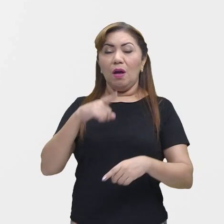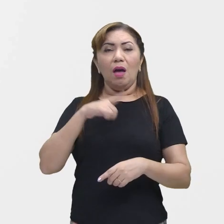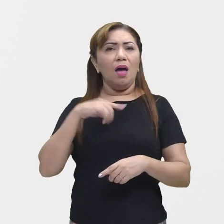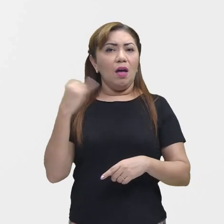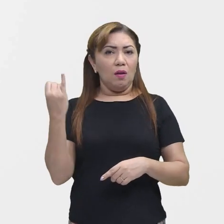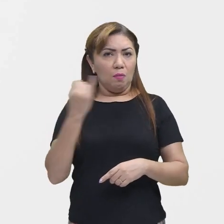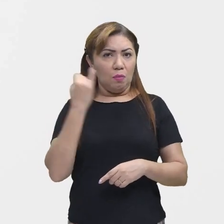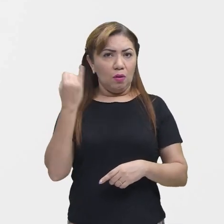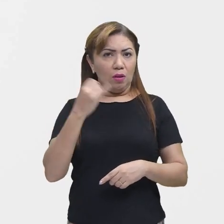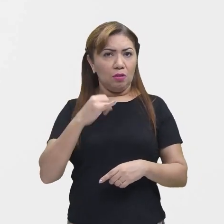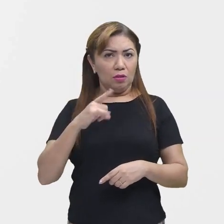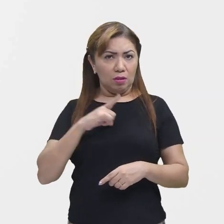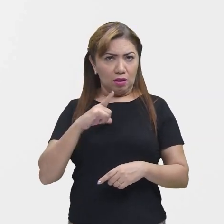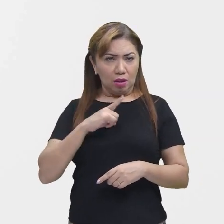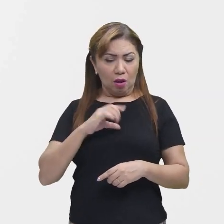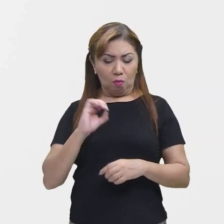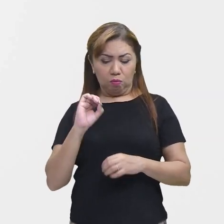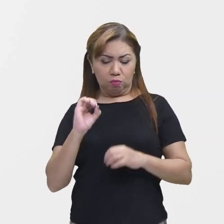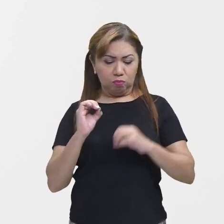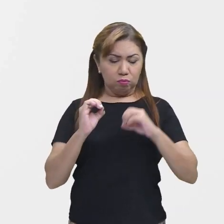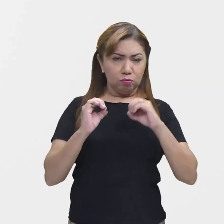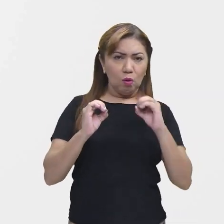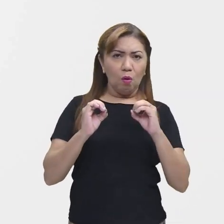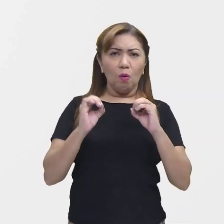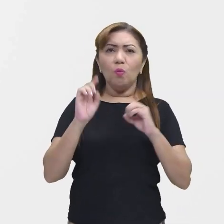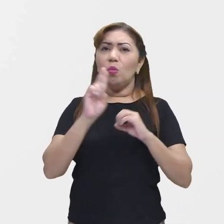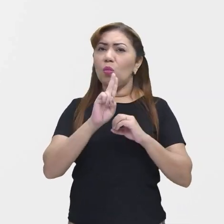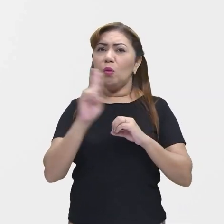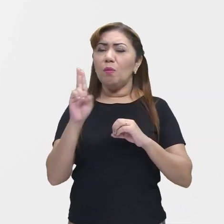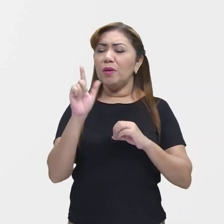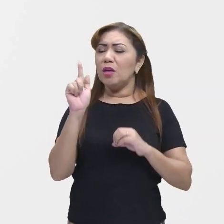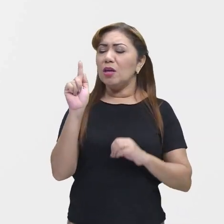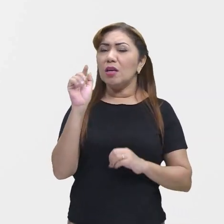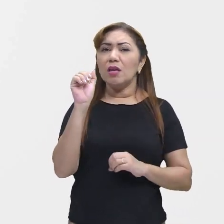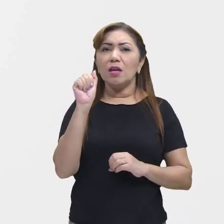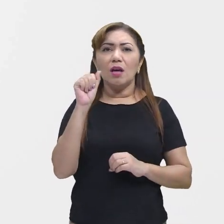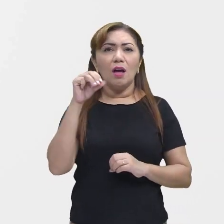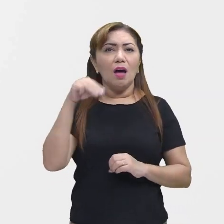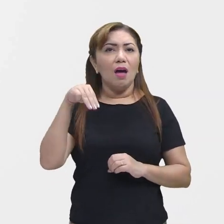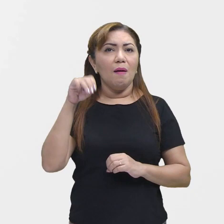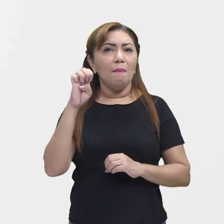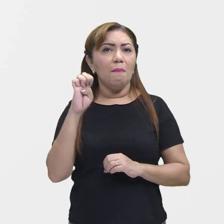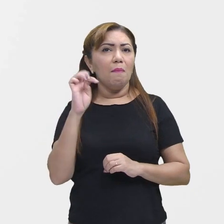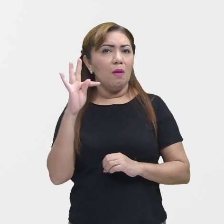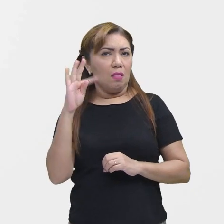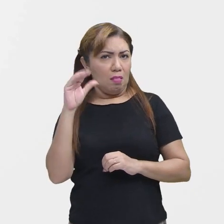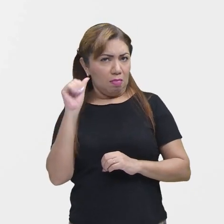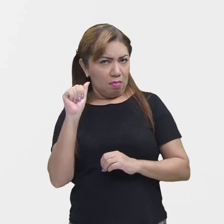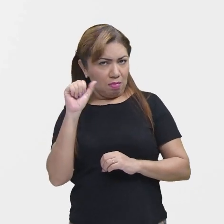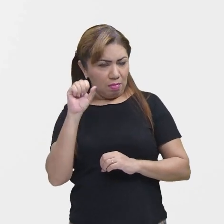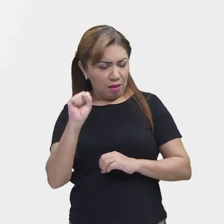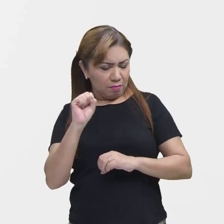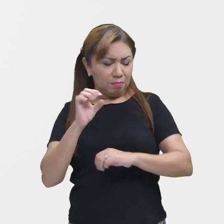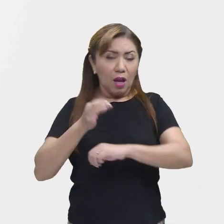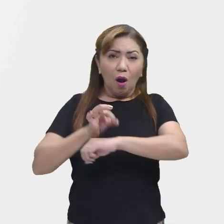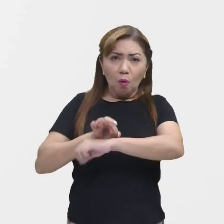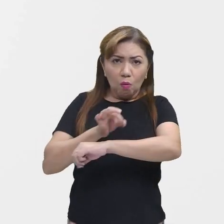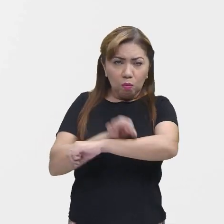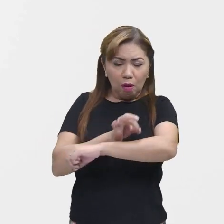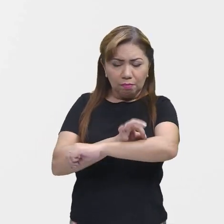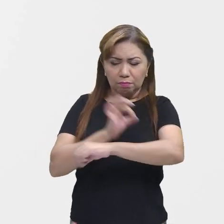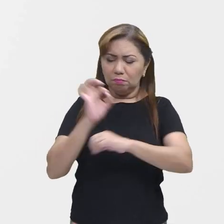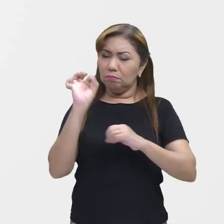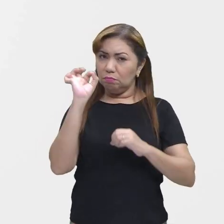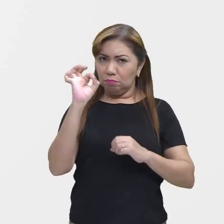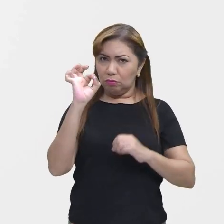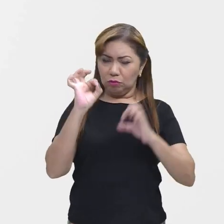gametas se unam. Como acontece essa união? Acontece no interior da mulher, que são